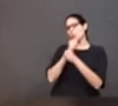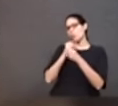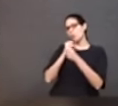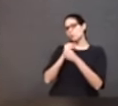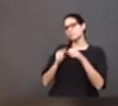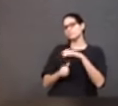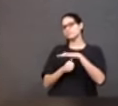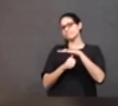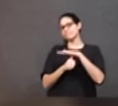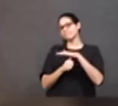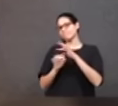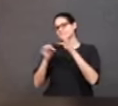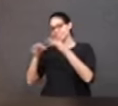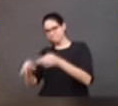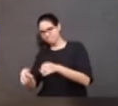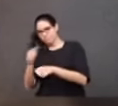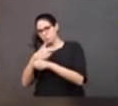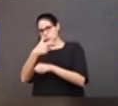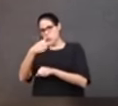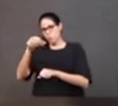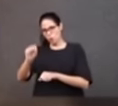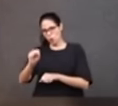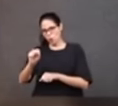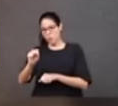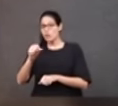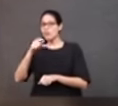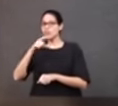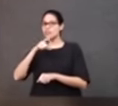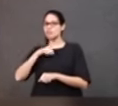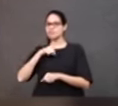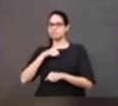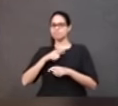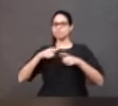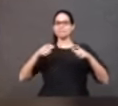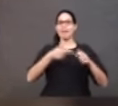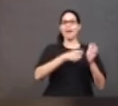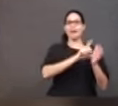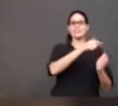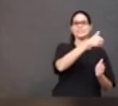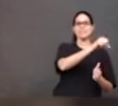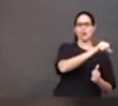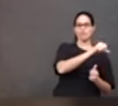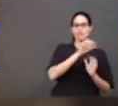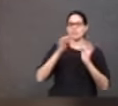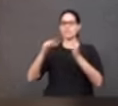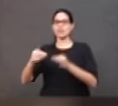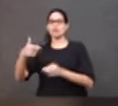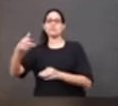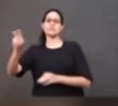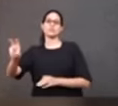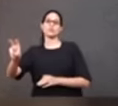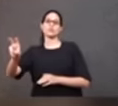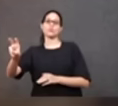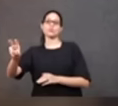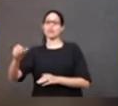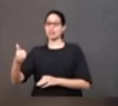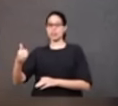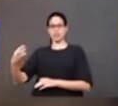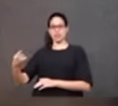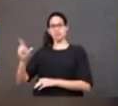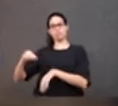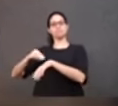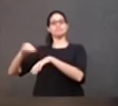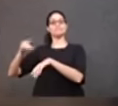em 2008, contávamos com 25 programas de pós-graduação, sendo 13 deles com mestrado e doutorado.